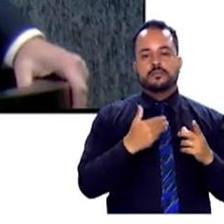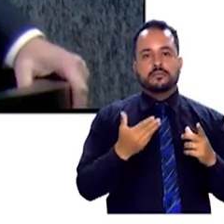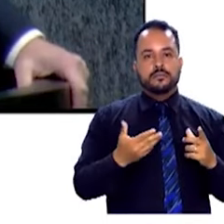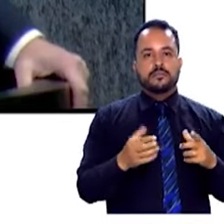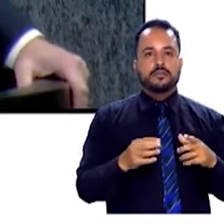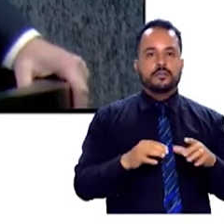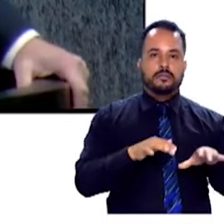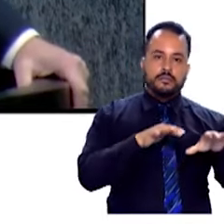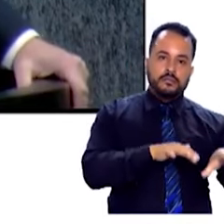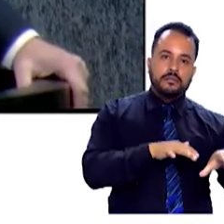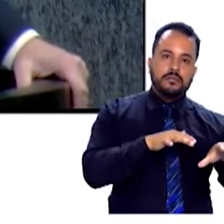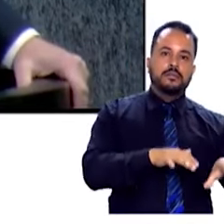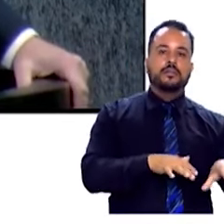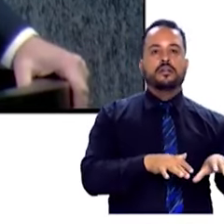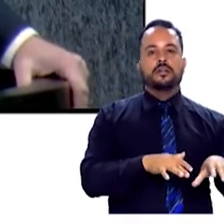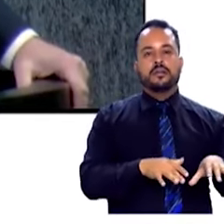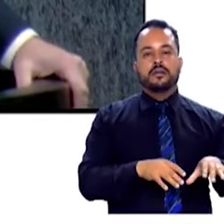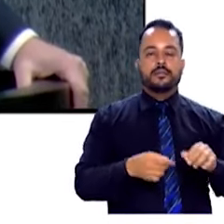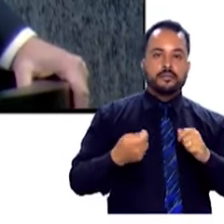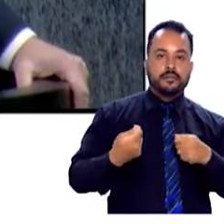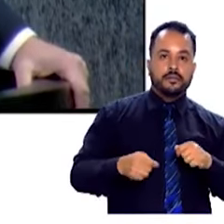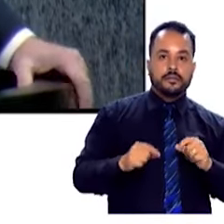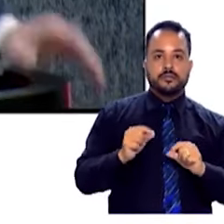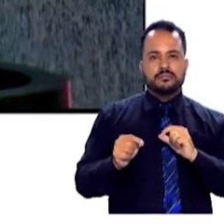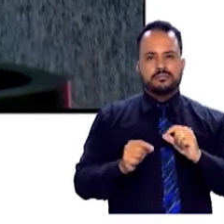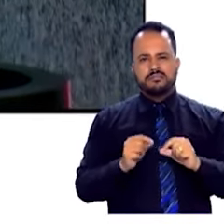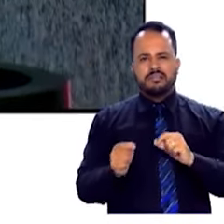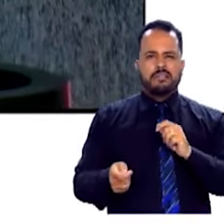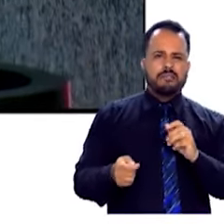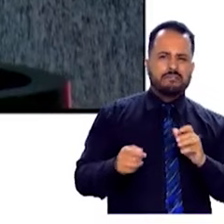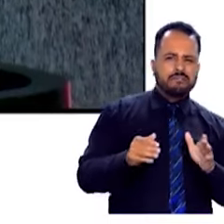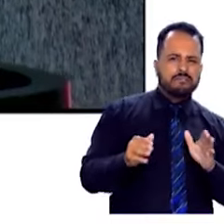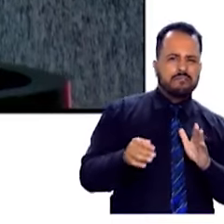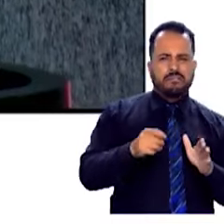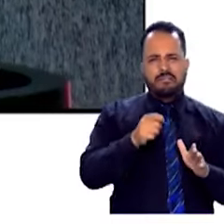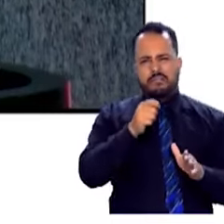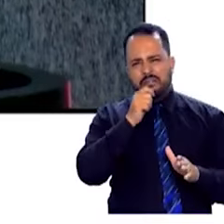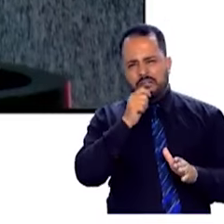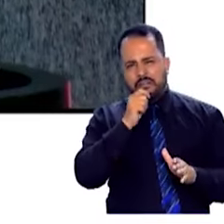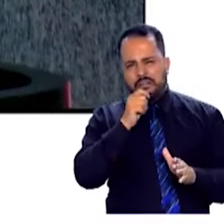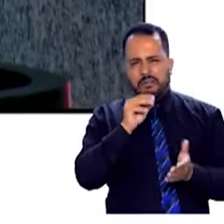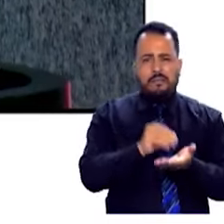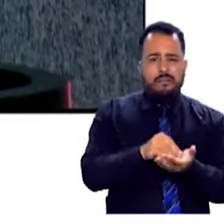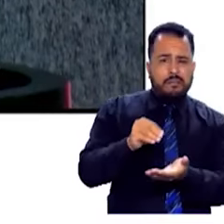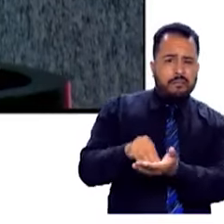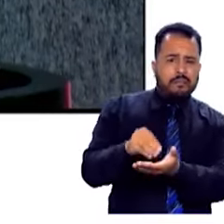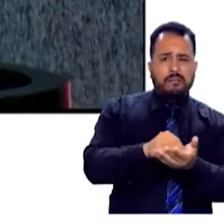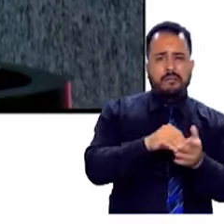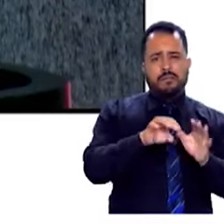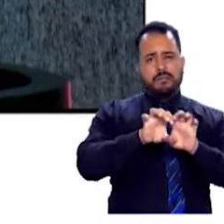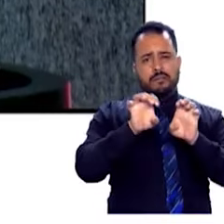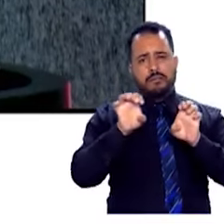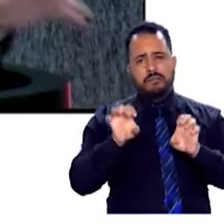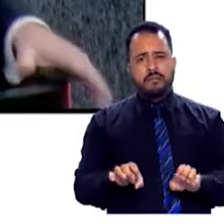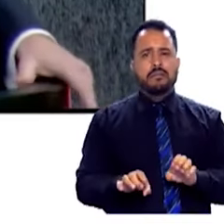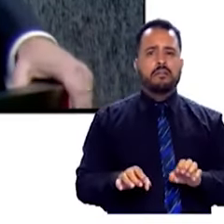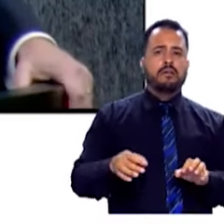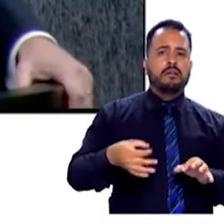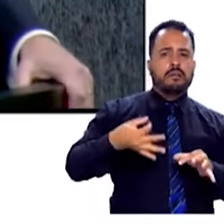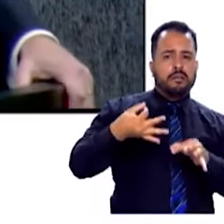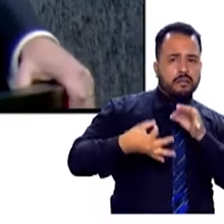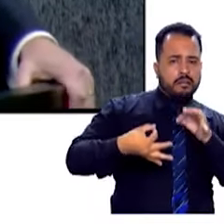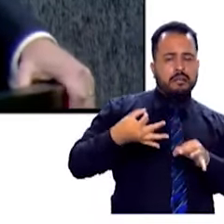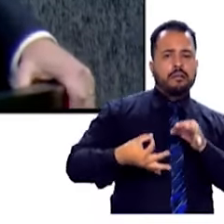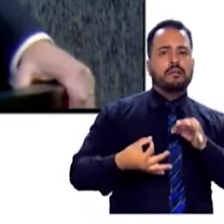necessidade de que H Há muitos muitos buracos muitos muitos lacunas eh na estrutura constitucional institucional e jurídica do Reino Unido